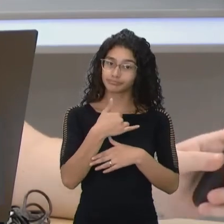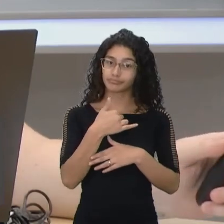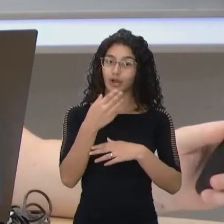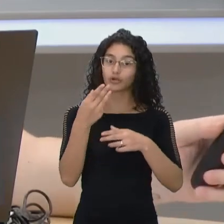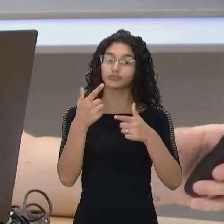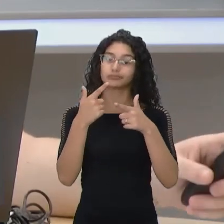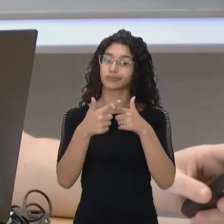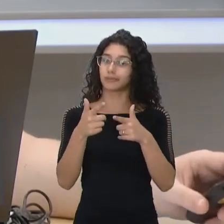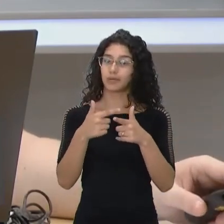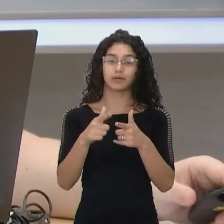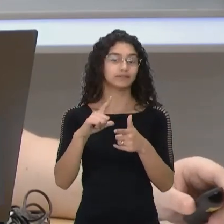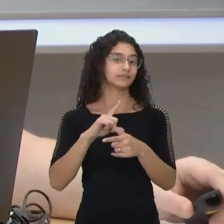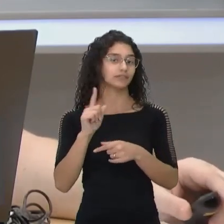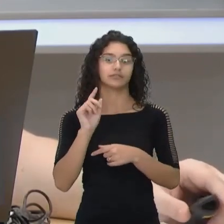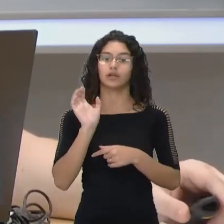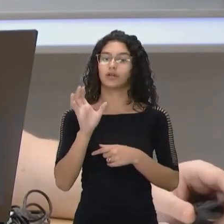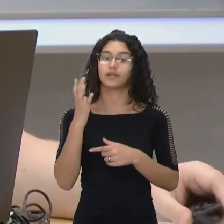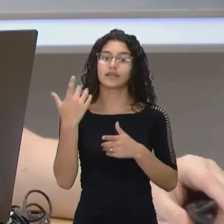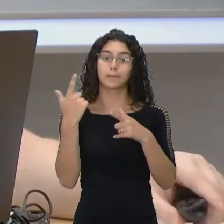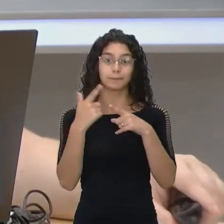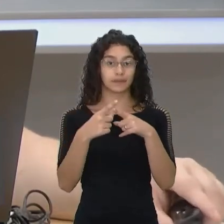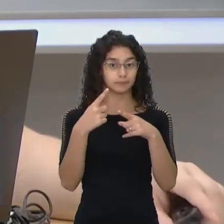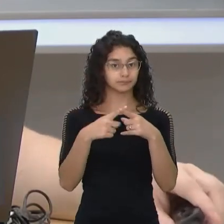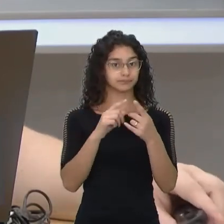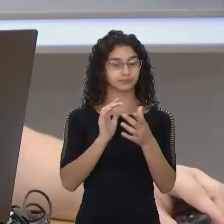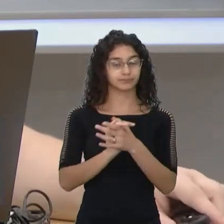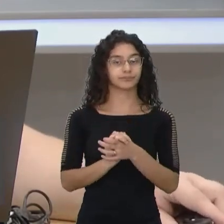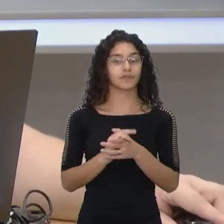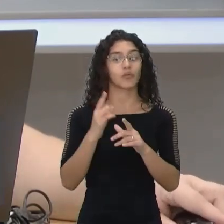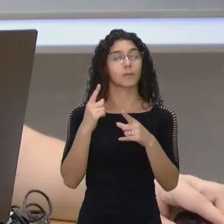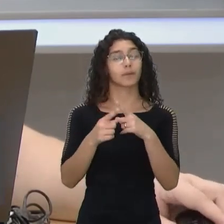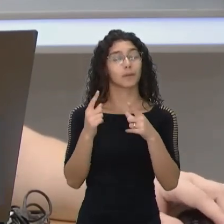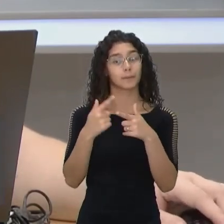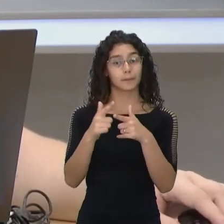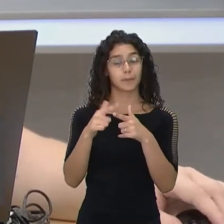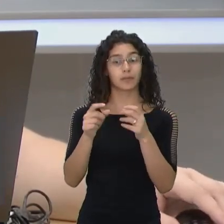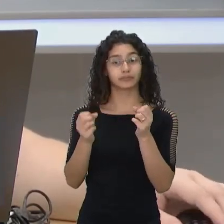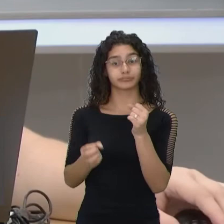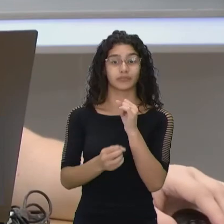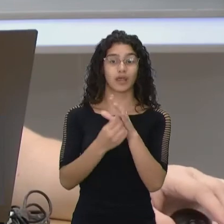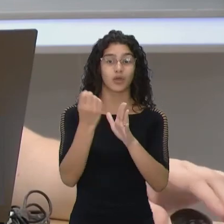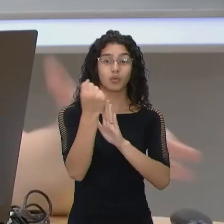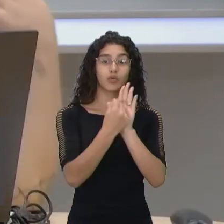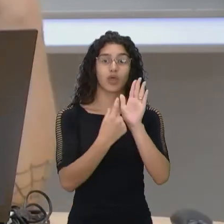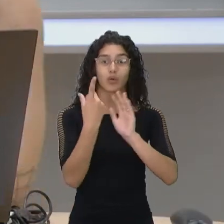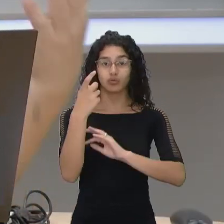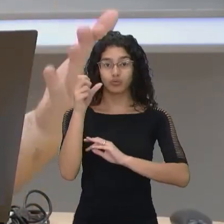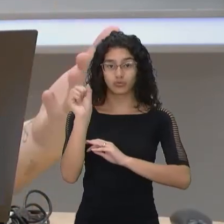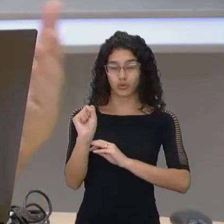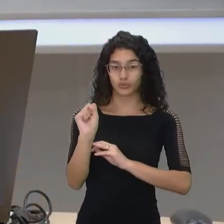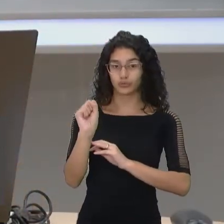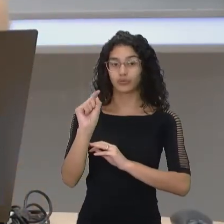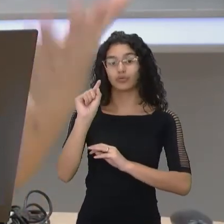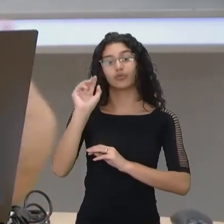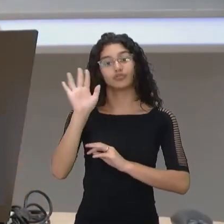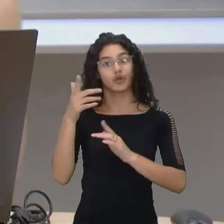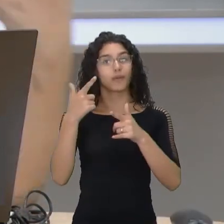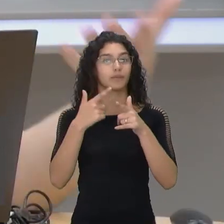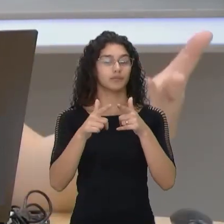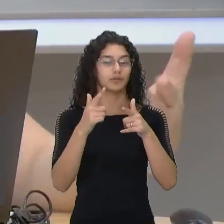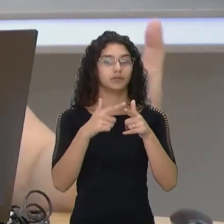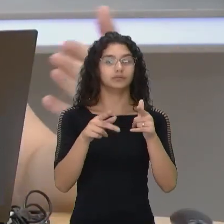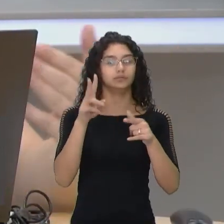nesse problema não vai acontecer. Por quê? Porque esse problema que surgiu lá no século XVIII, ou seja, já é um problema com